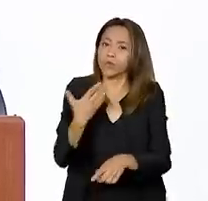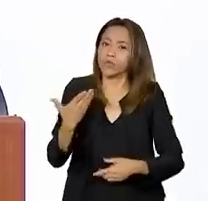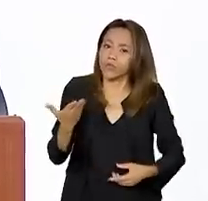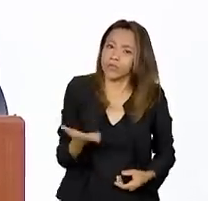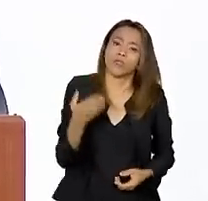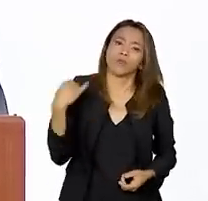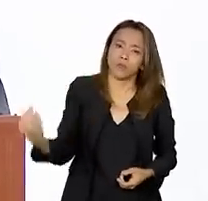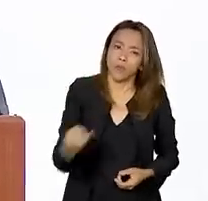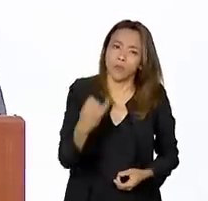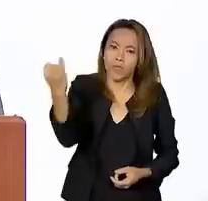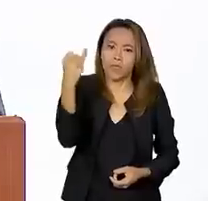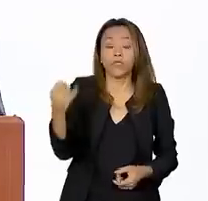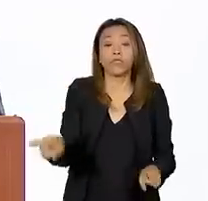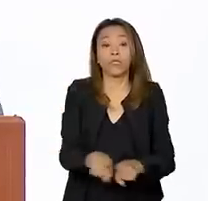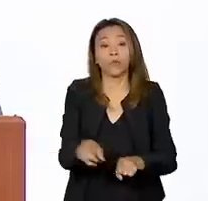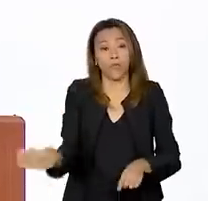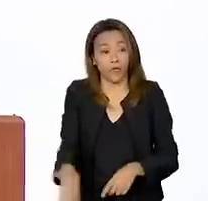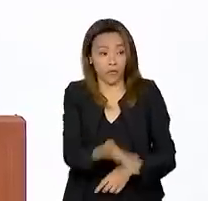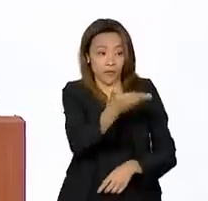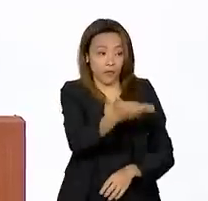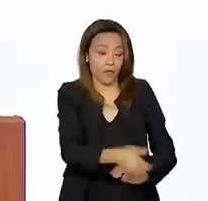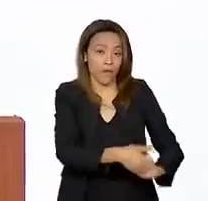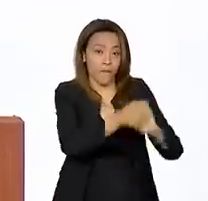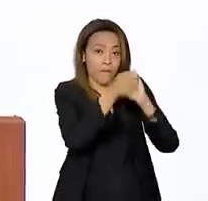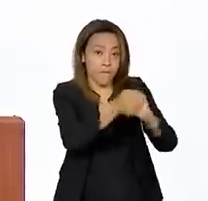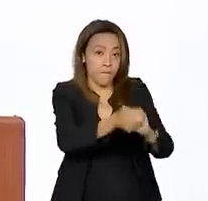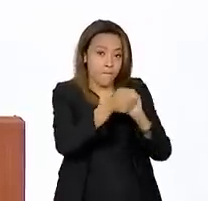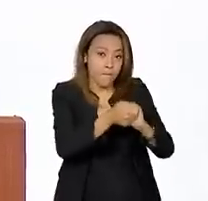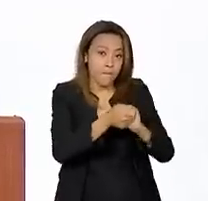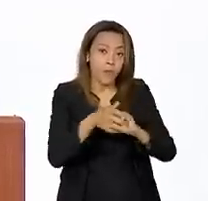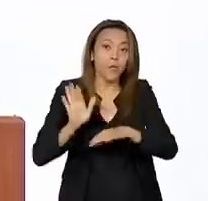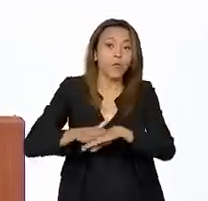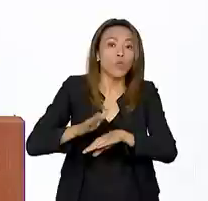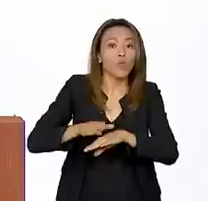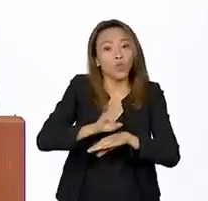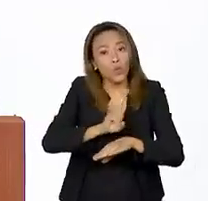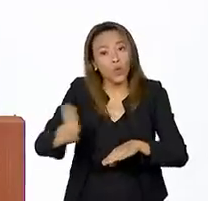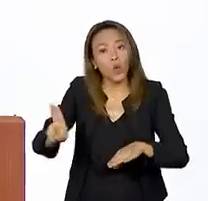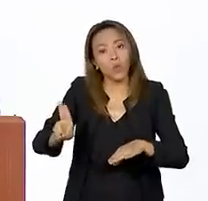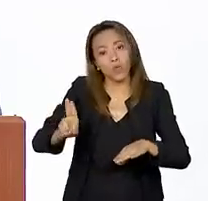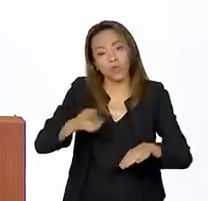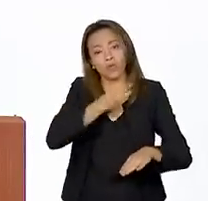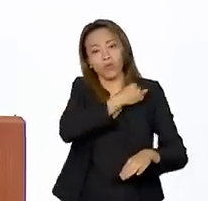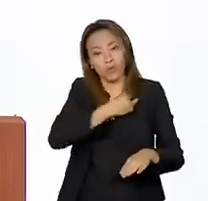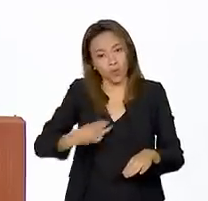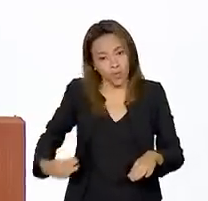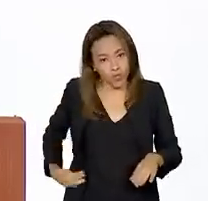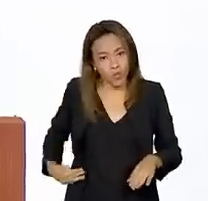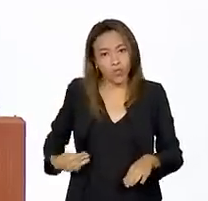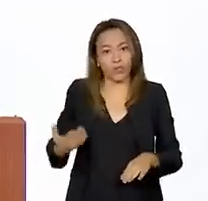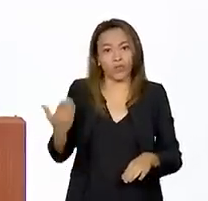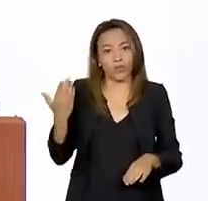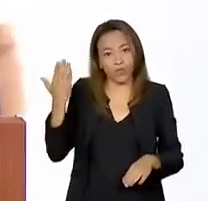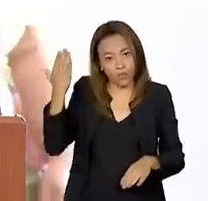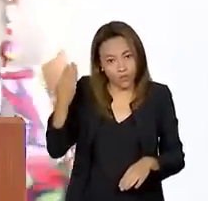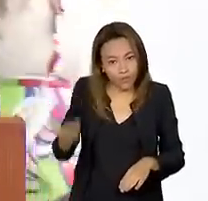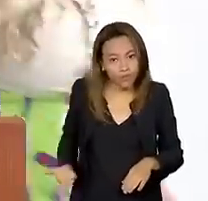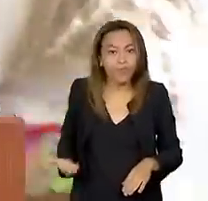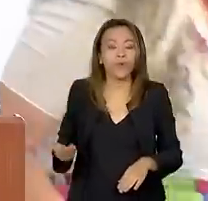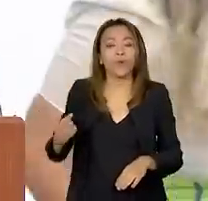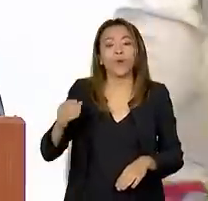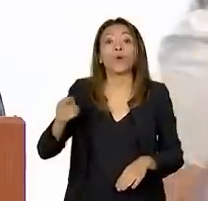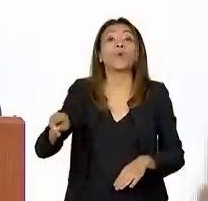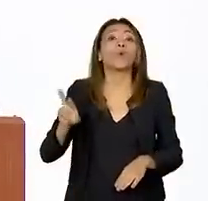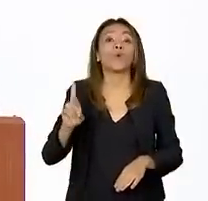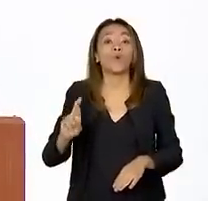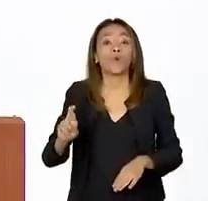importante. Gostaria de comentar e permitam a vocês também, em nome de todos os ministros, nosso conterrâneo e eterno governador Rui